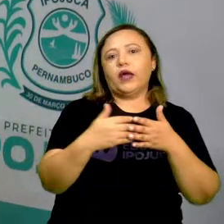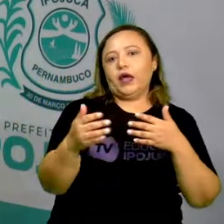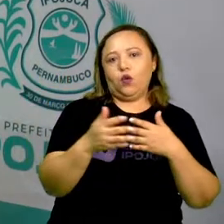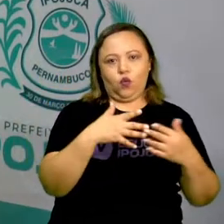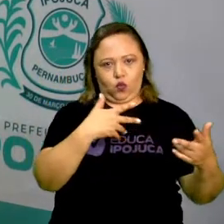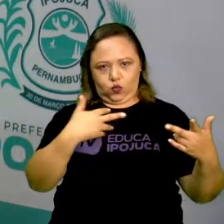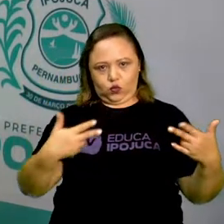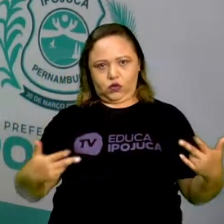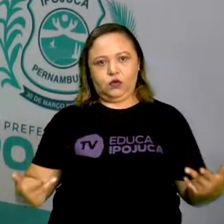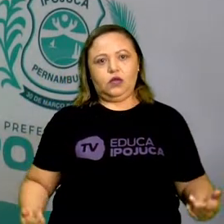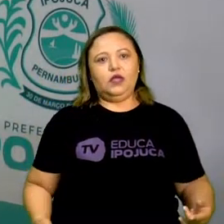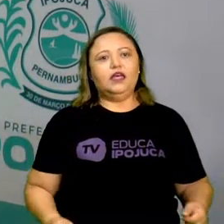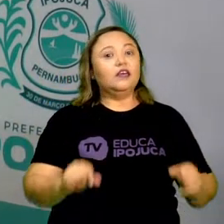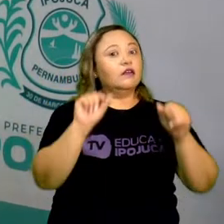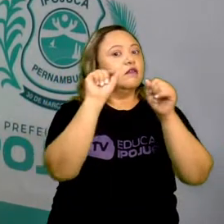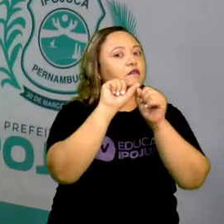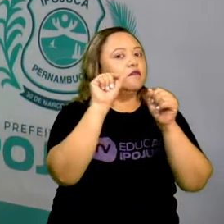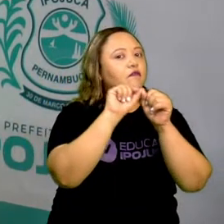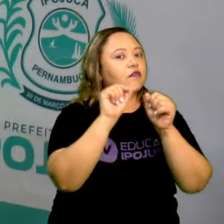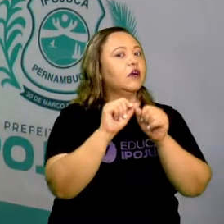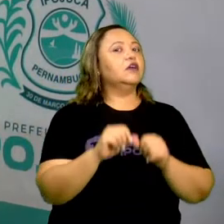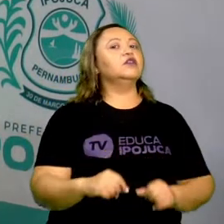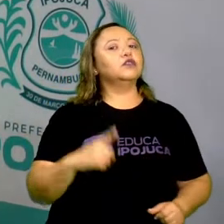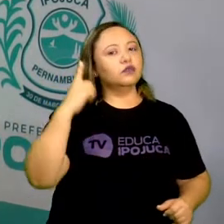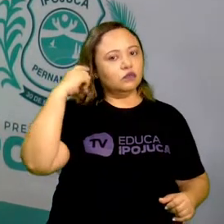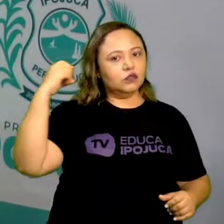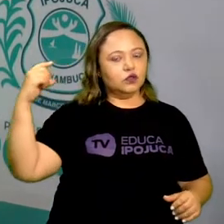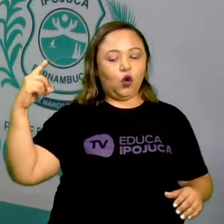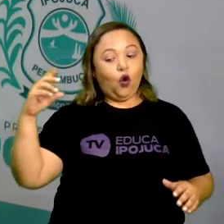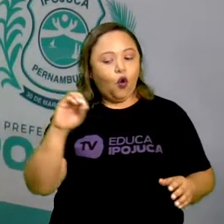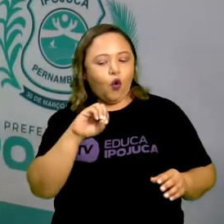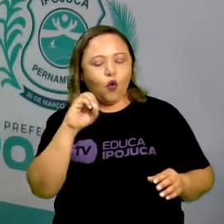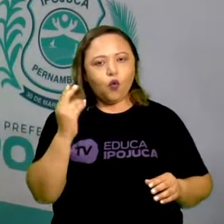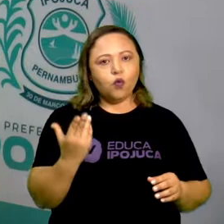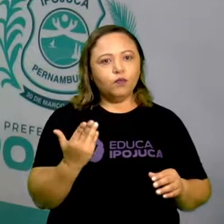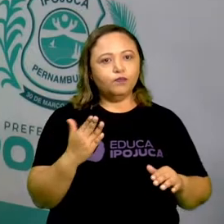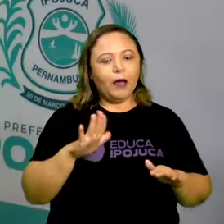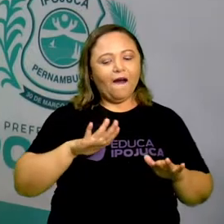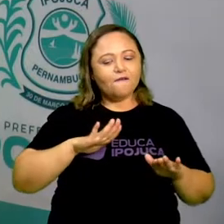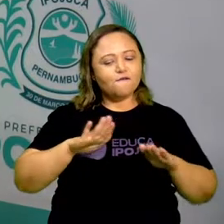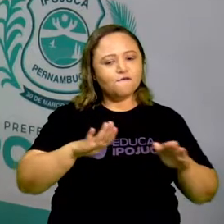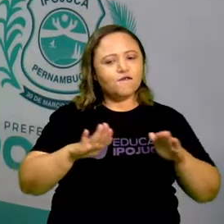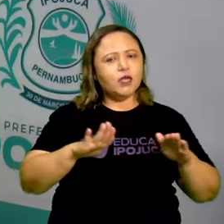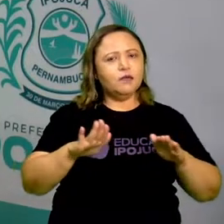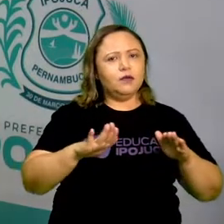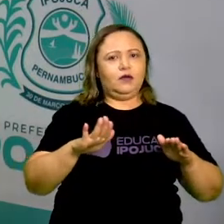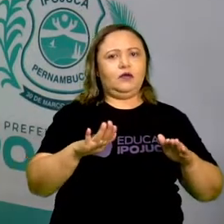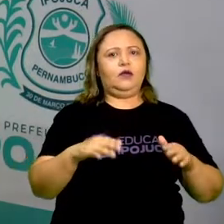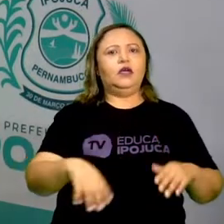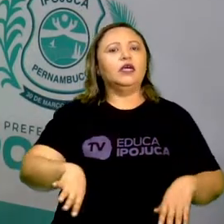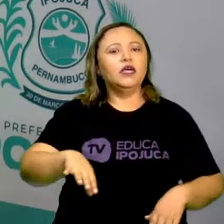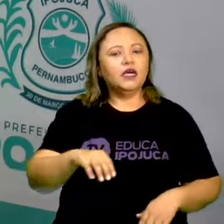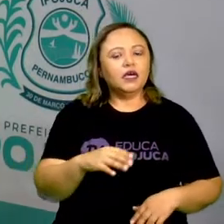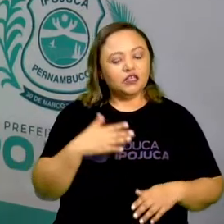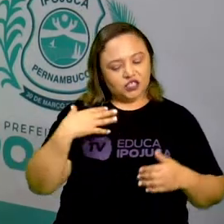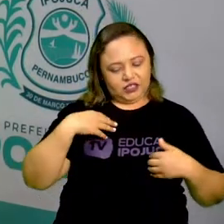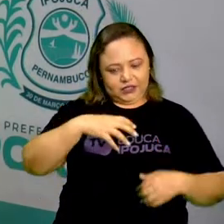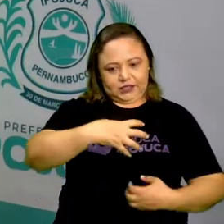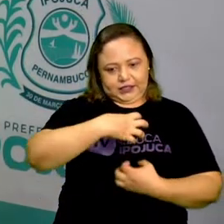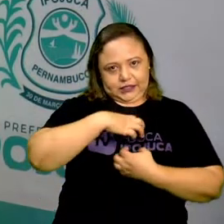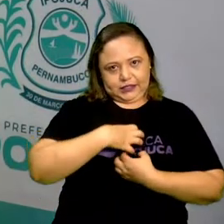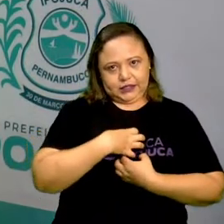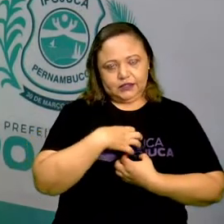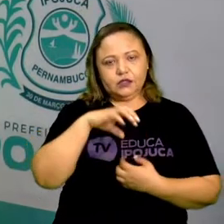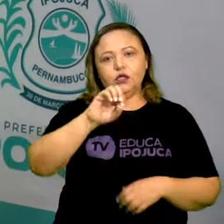som e é detectado quando a vibração chega aos nossos ouvidos, seja